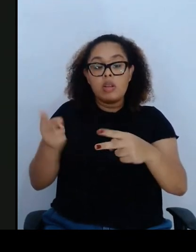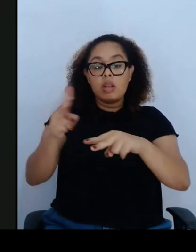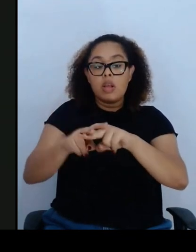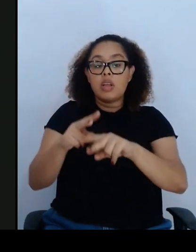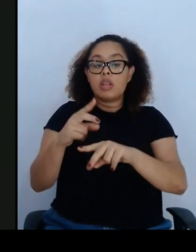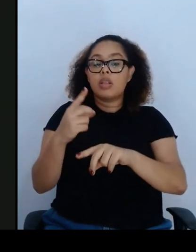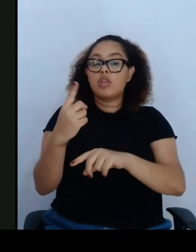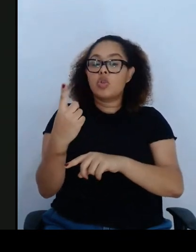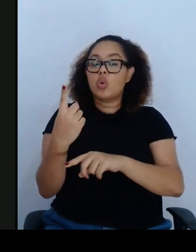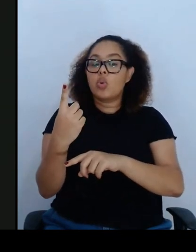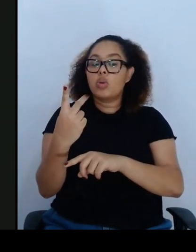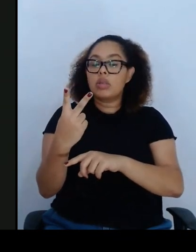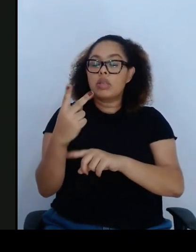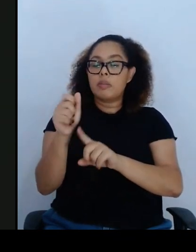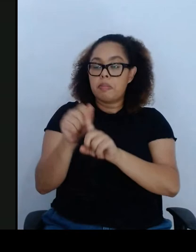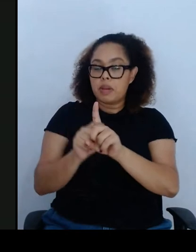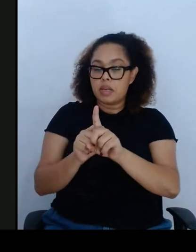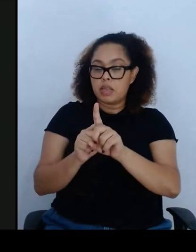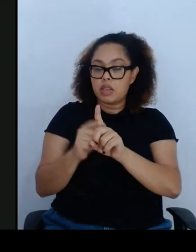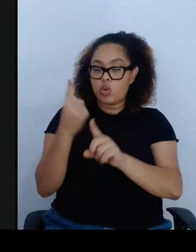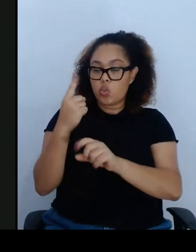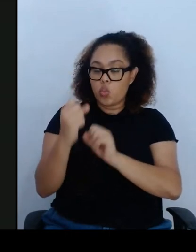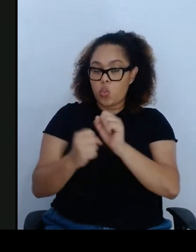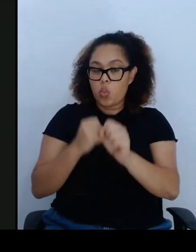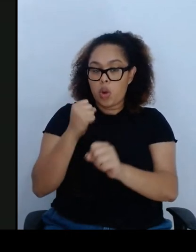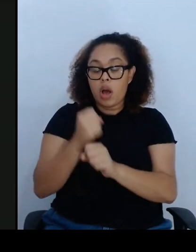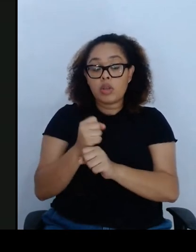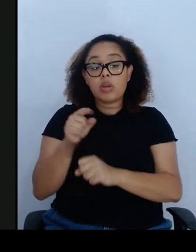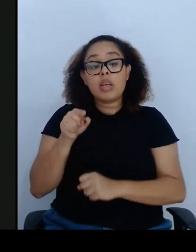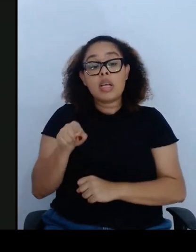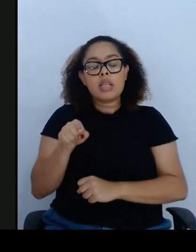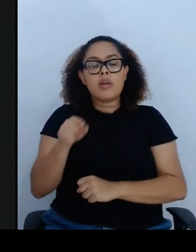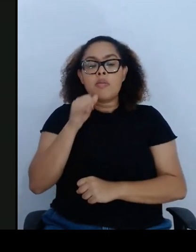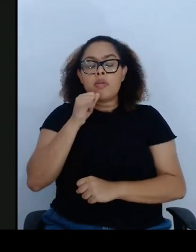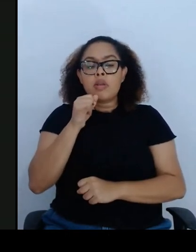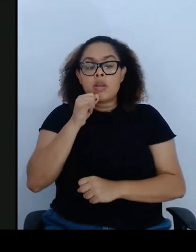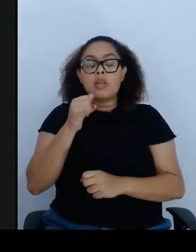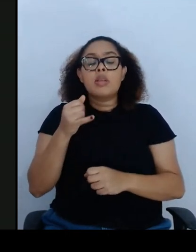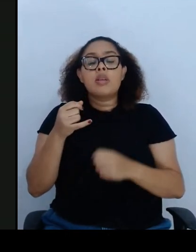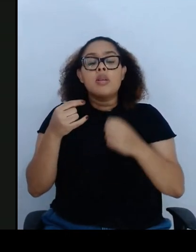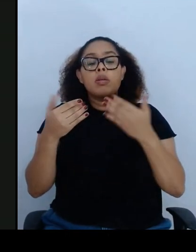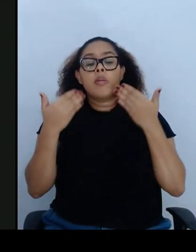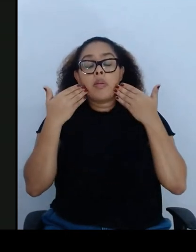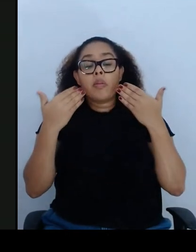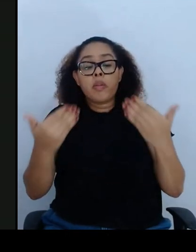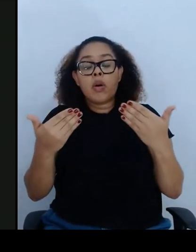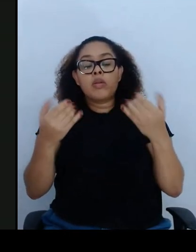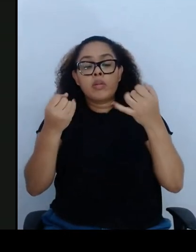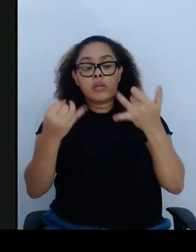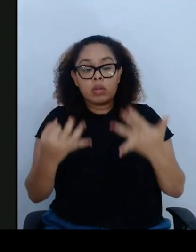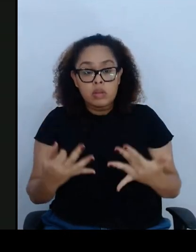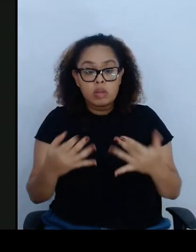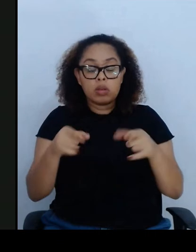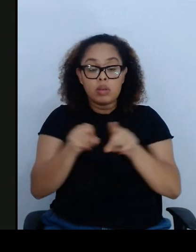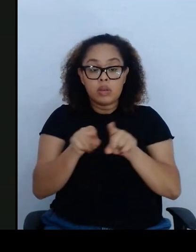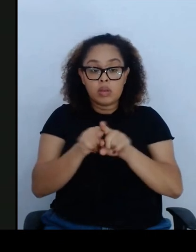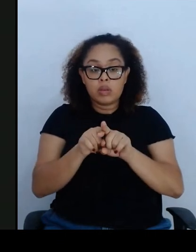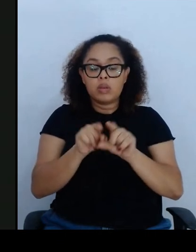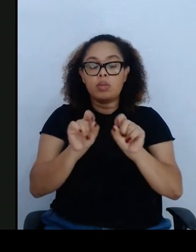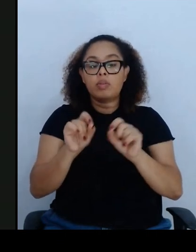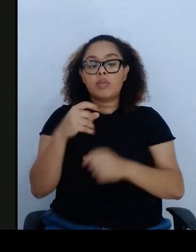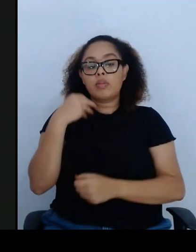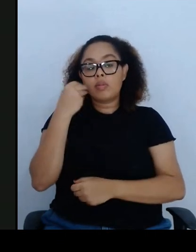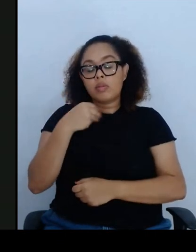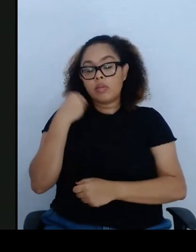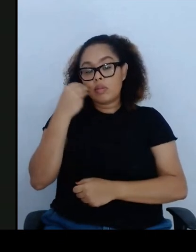meses e esse caso personifica a parte dessa experiência que eu estou mencionando e também a experiência que